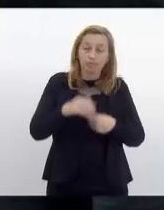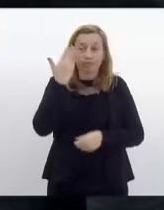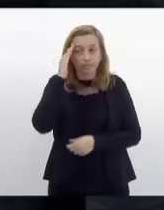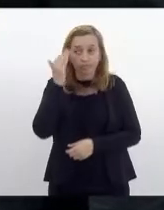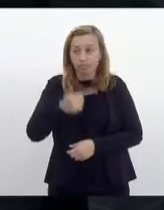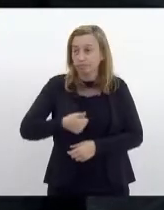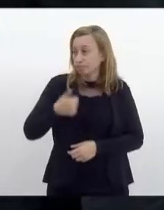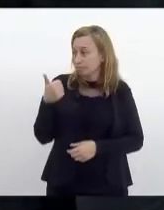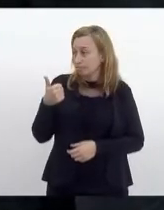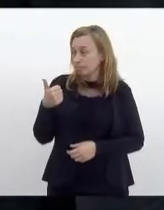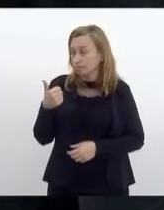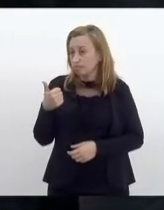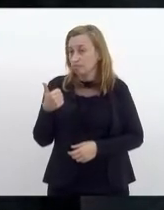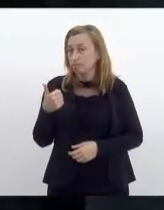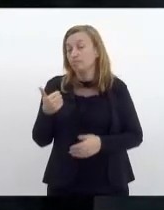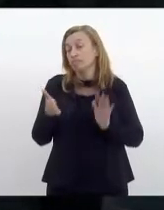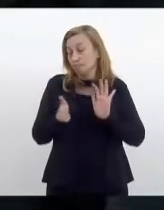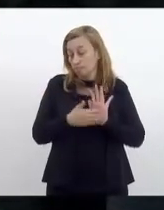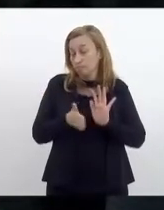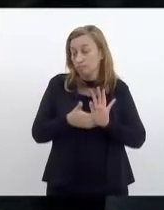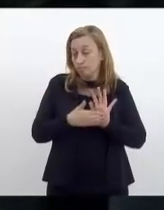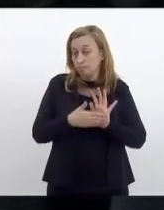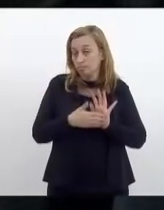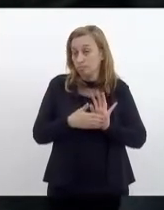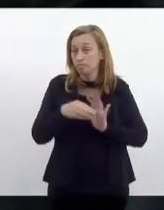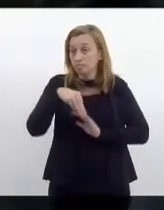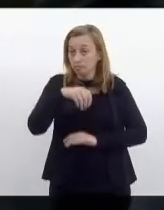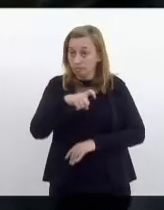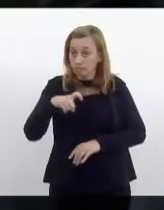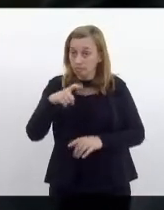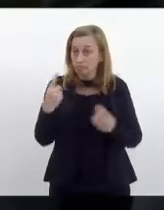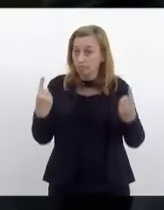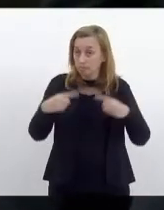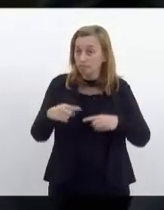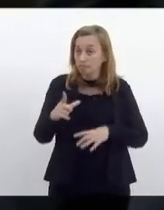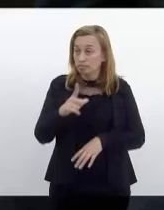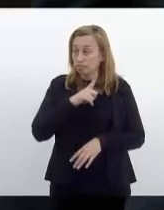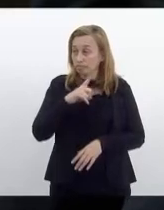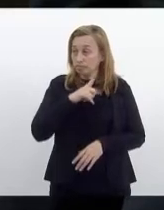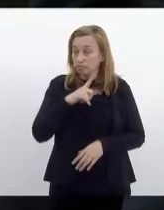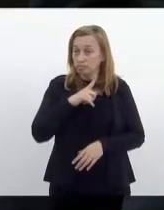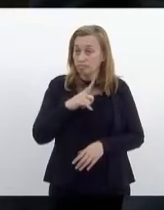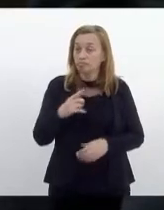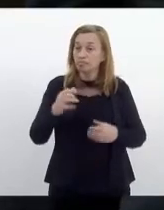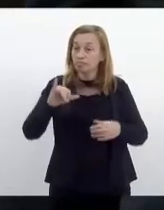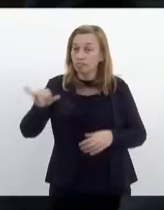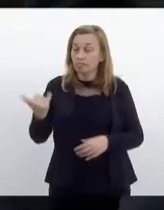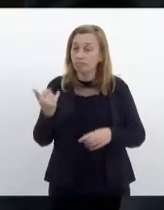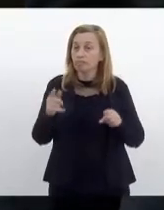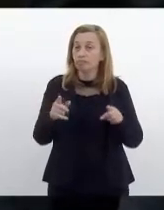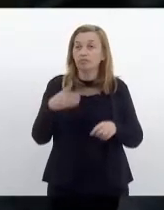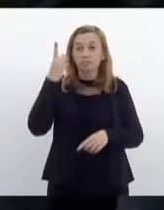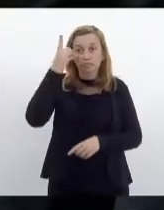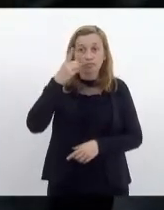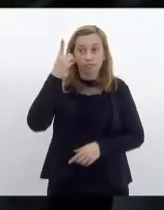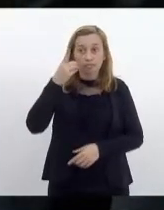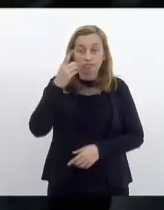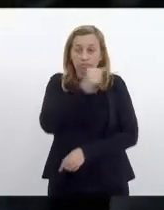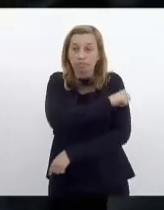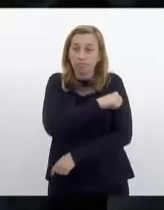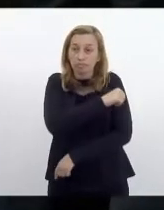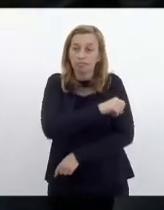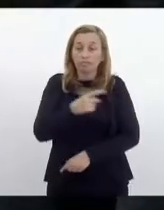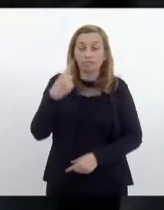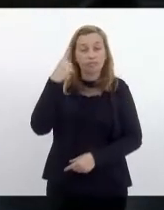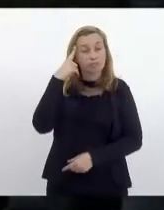melhor essa proposta com a qual o Max nos desafia. Quero lembrar que, aproveitando a ocasião, Regiane, que vale uma